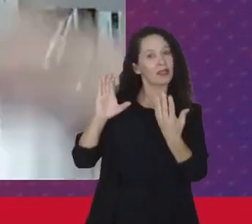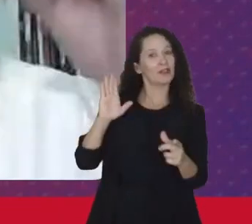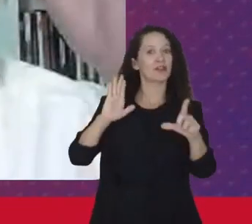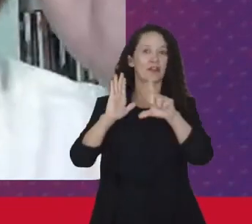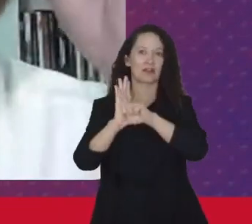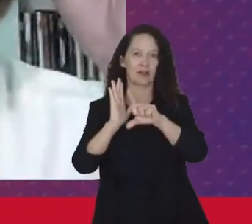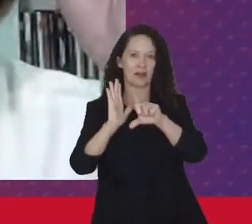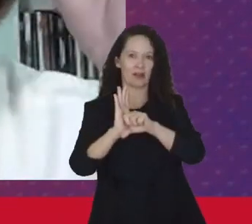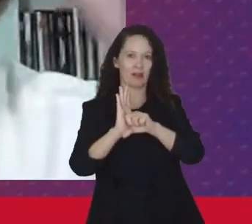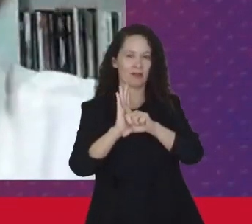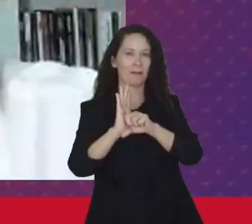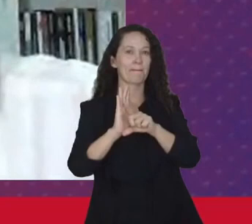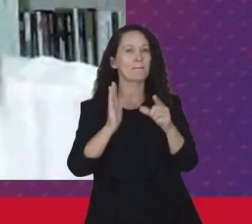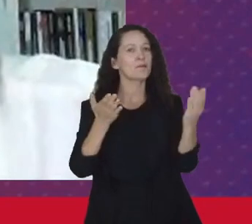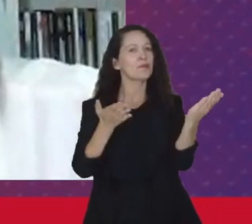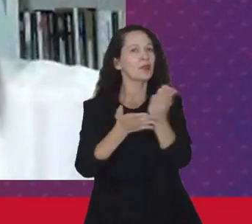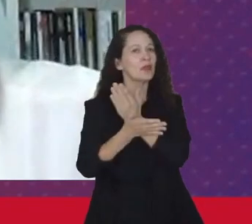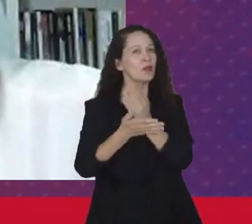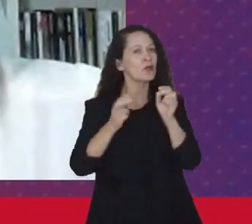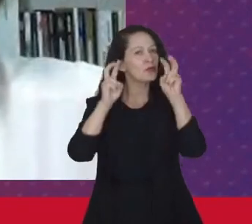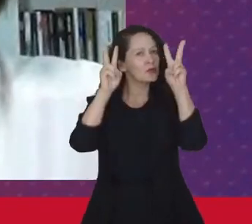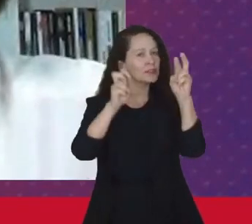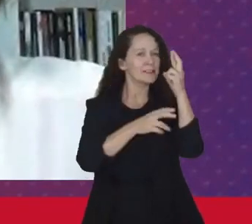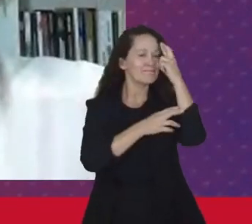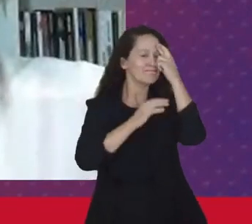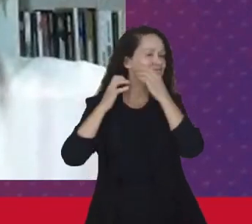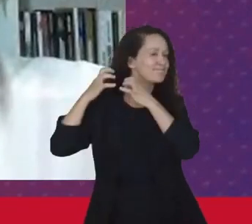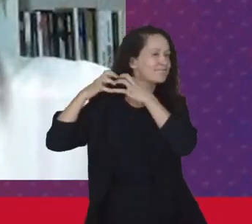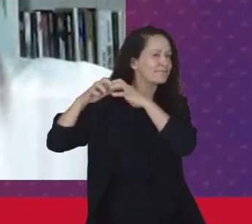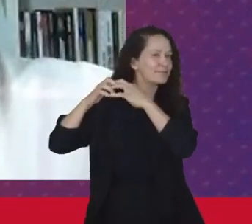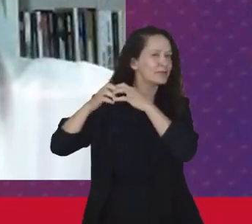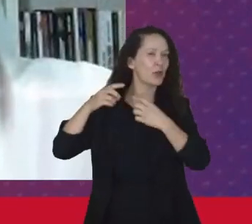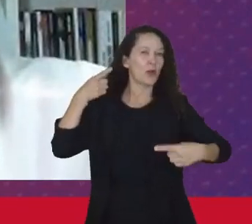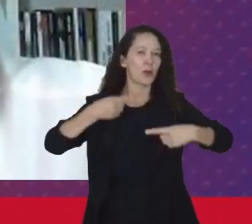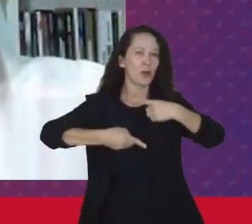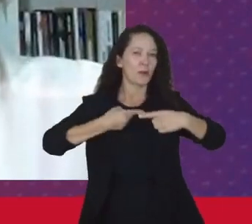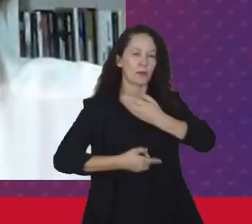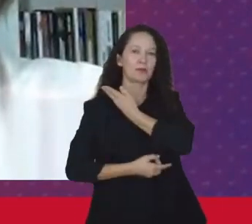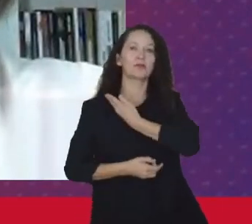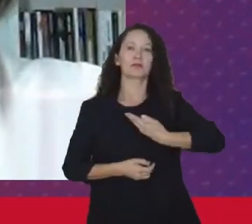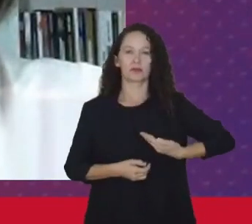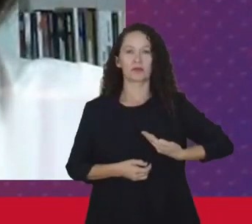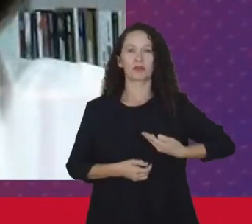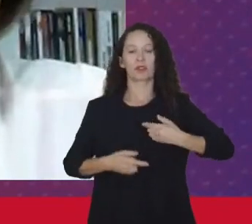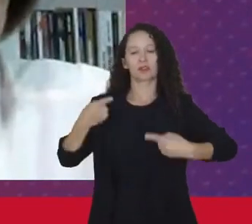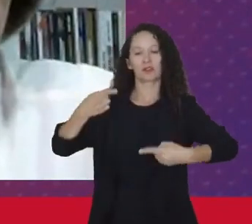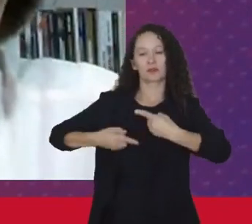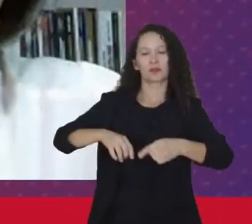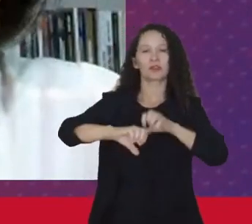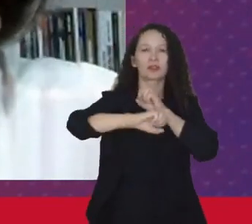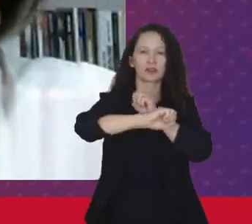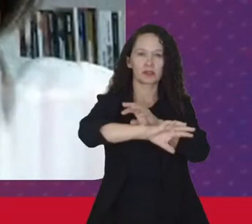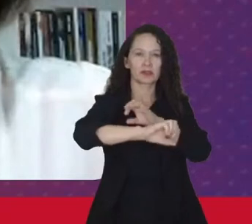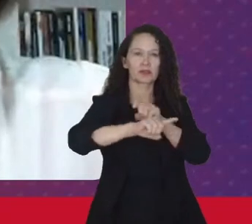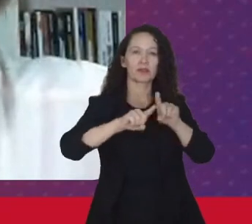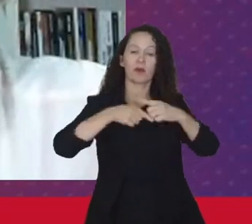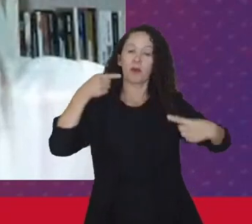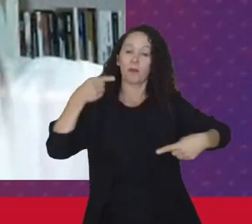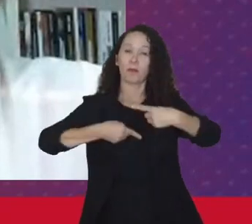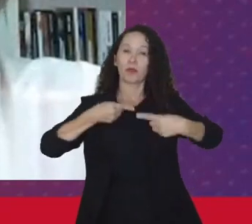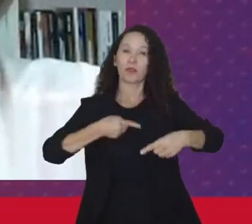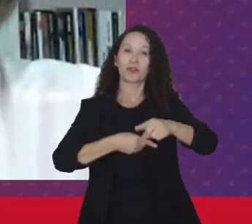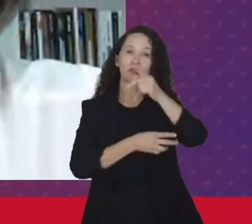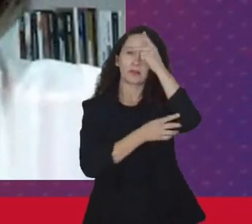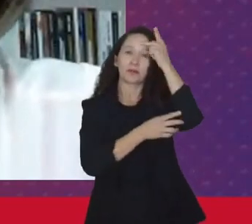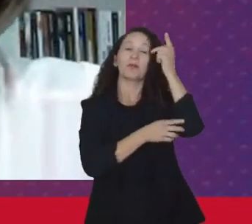legais e algumas questões para reflexão sobre políticas públicas, políticas educacionais, políticas para